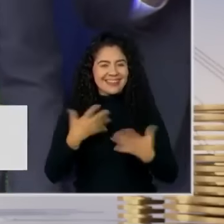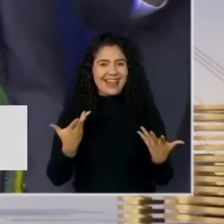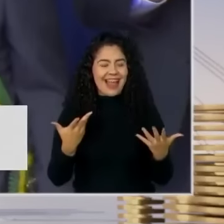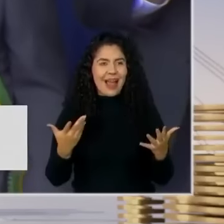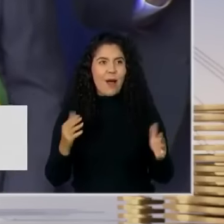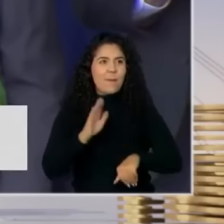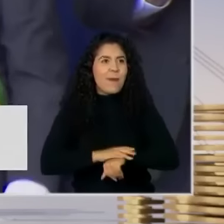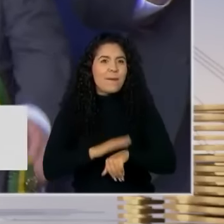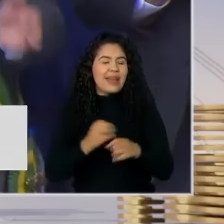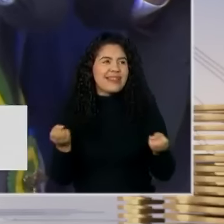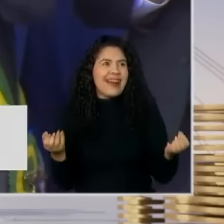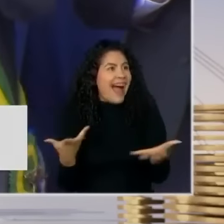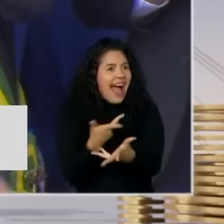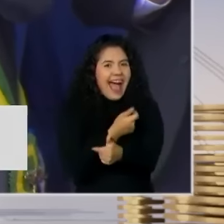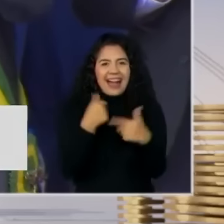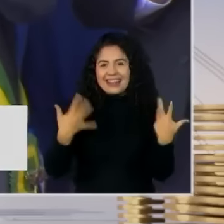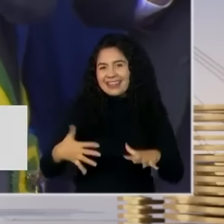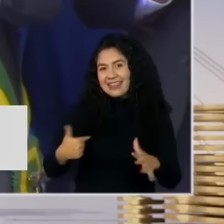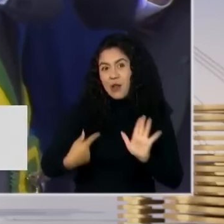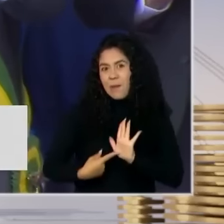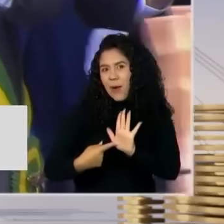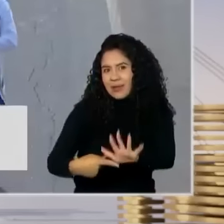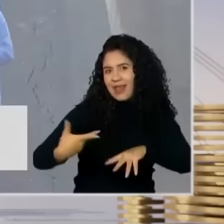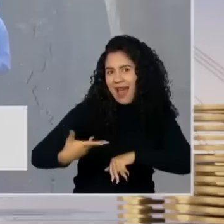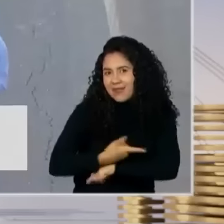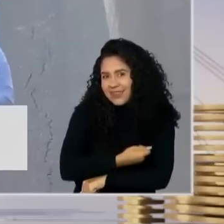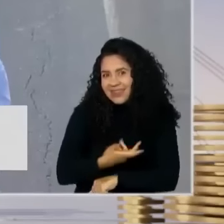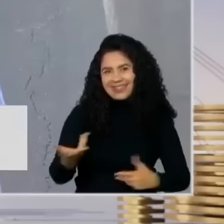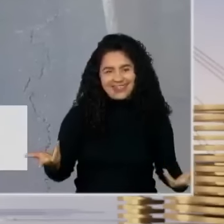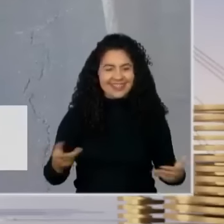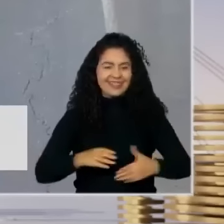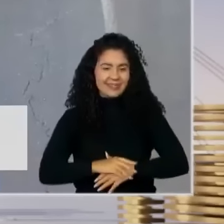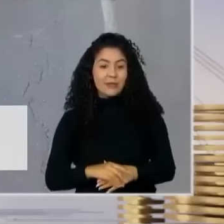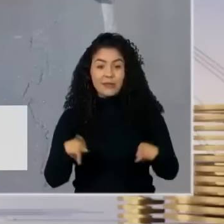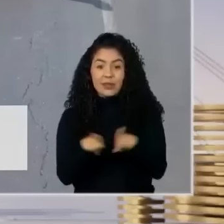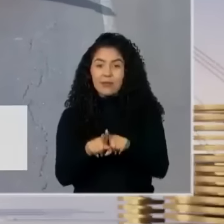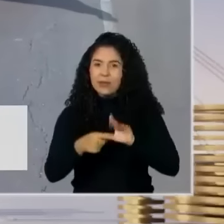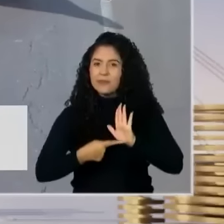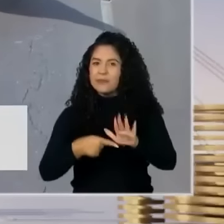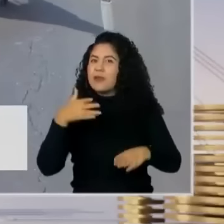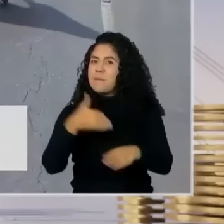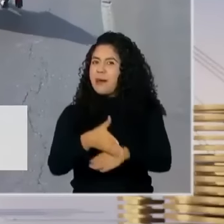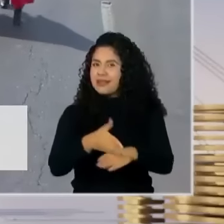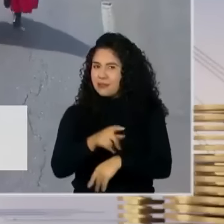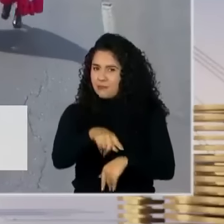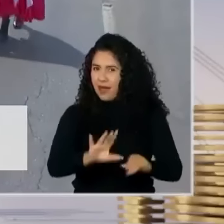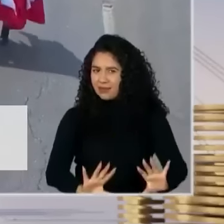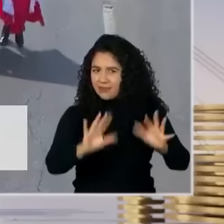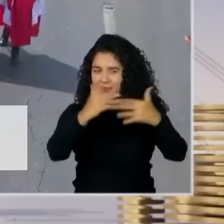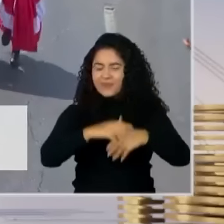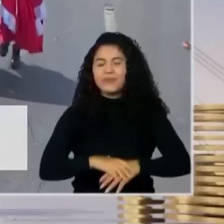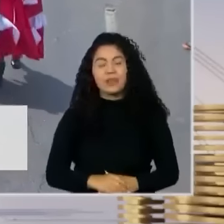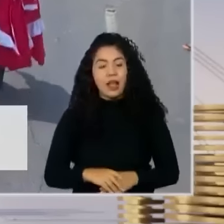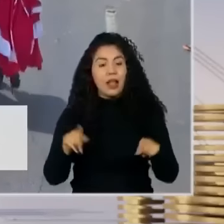forma, quer as pessoas gostem ou não, qualquer campo político ideológico tem legitimidade no dia 7 de setembro